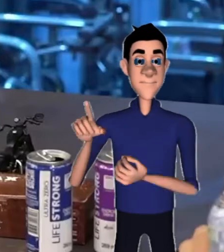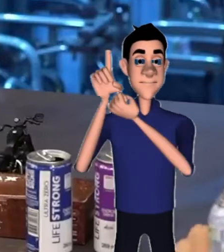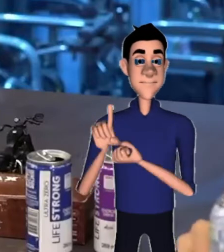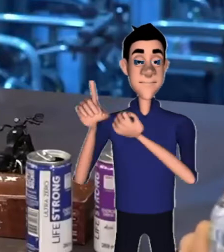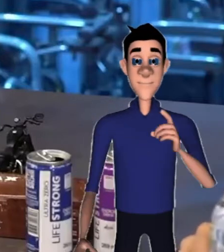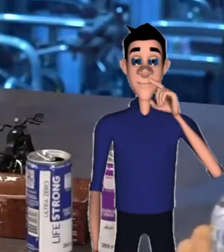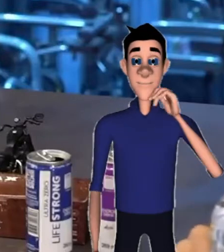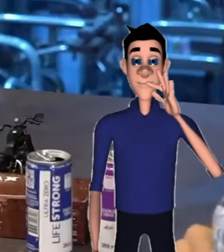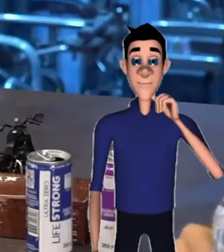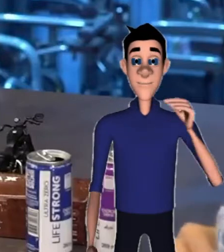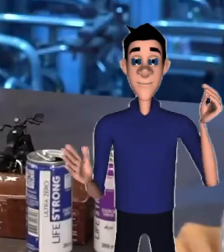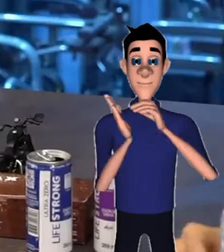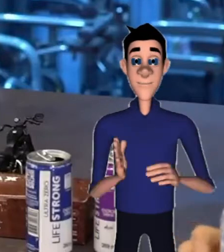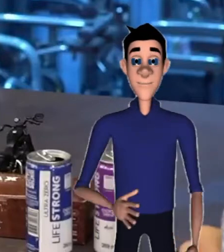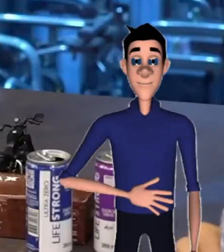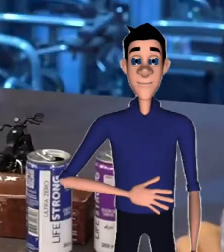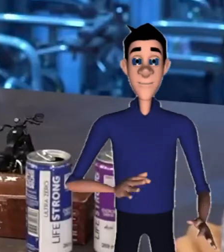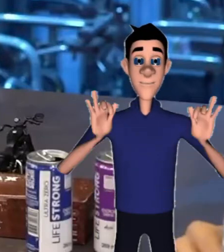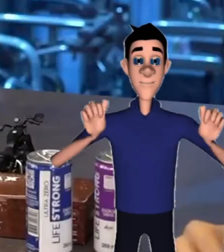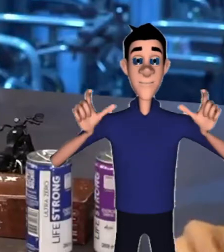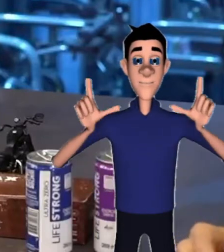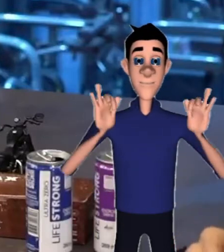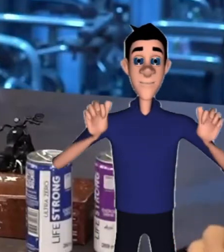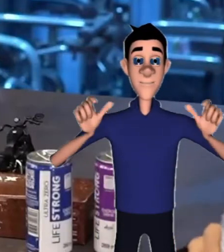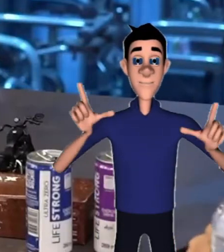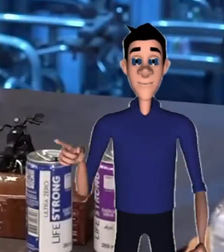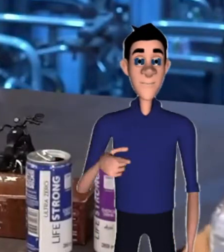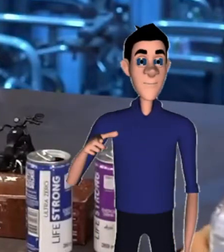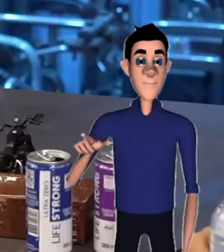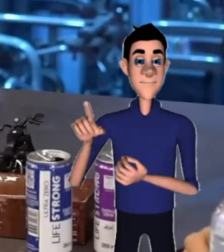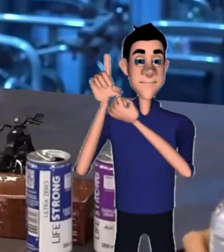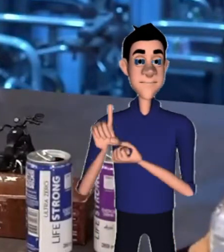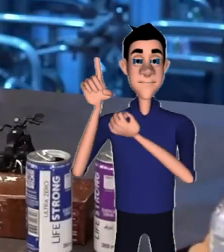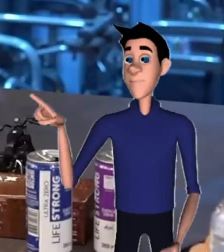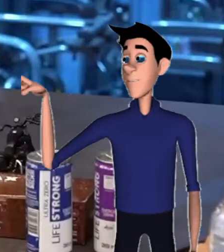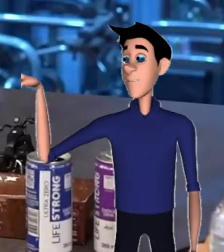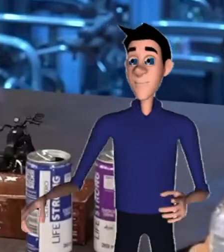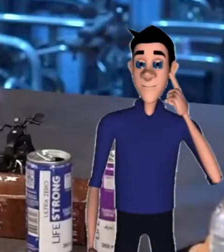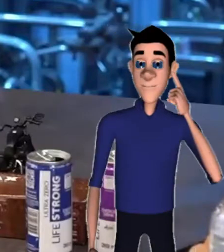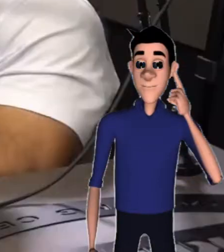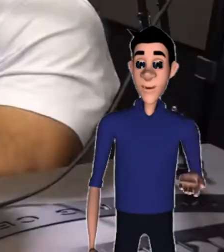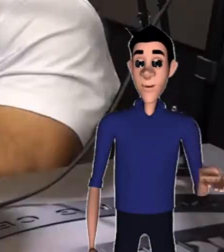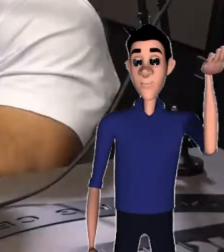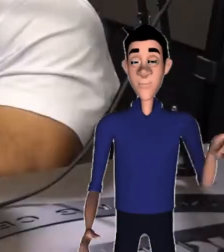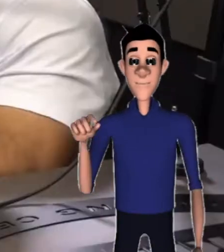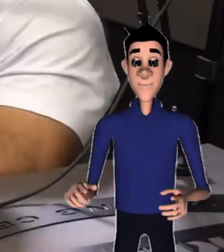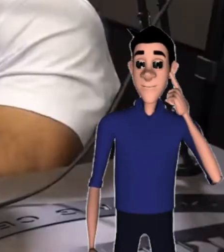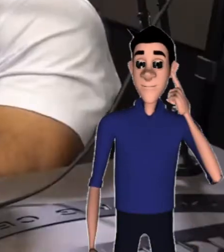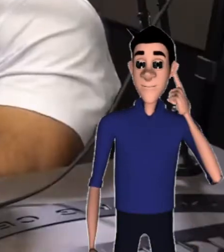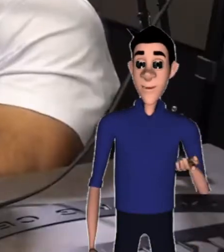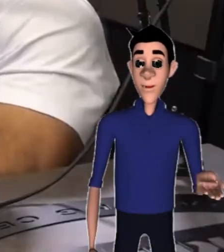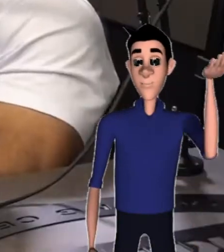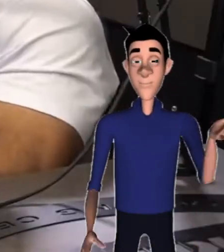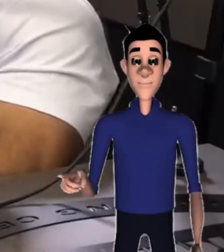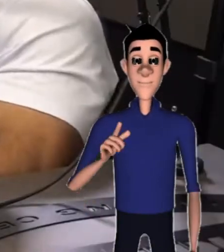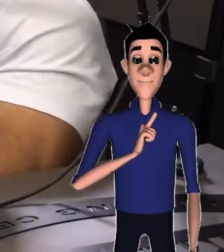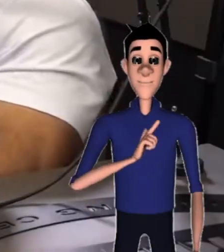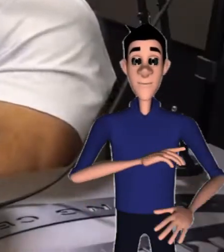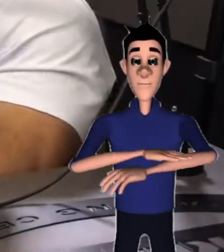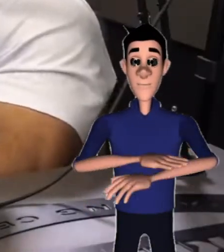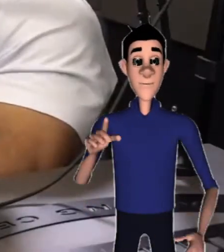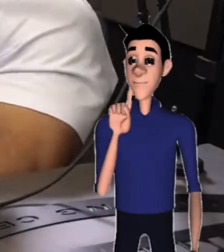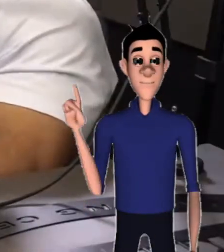a ânsia dele em perder aquela barriga, fica aquela barriga o tempo todo. Aí ele não tem densidade, né? Ele E acha não tem que aquele